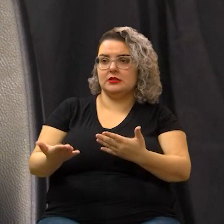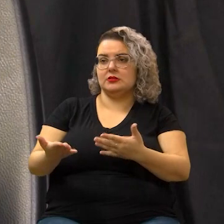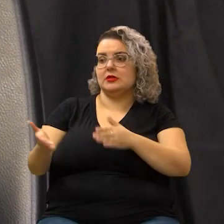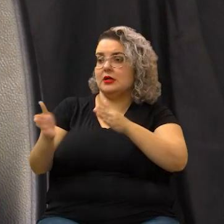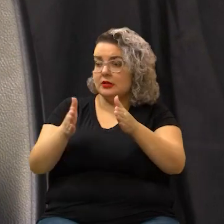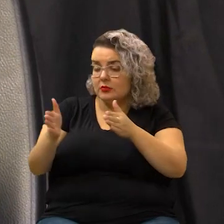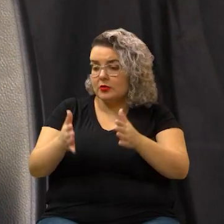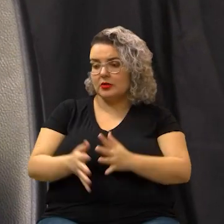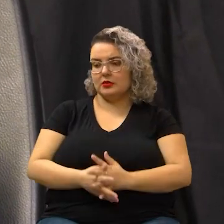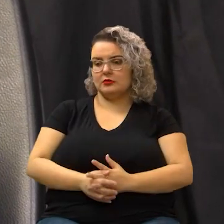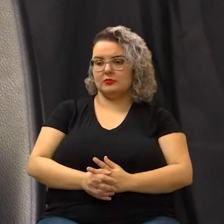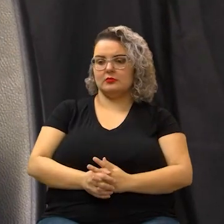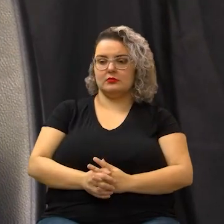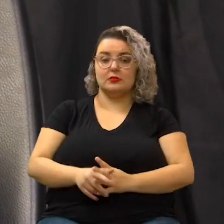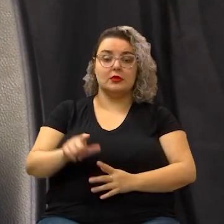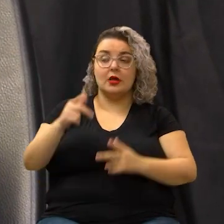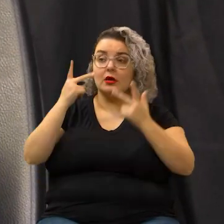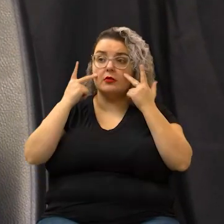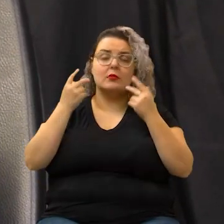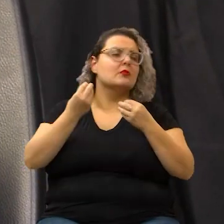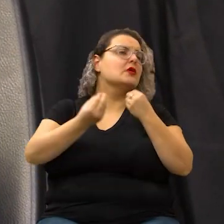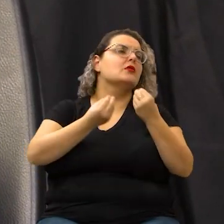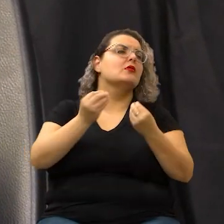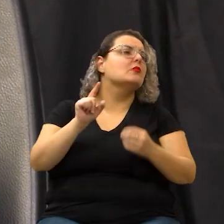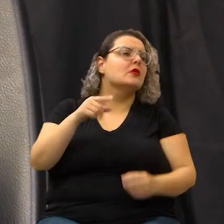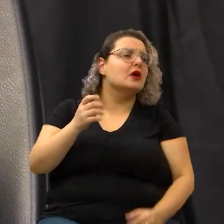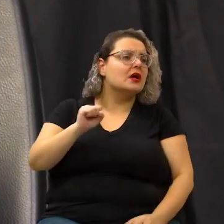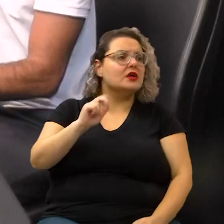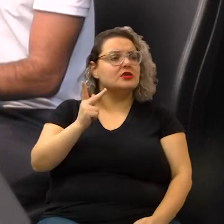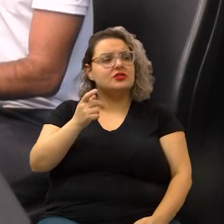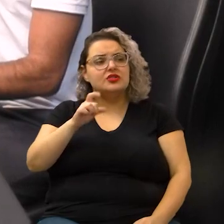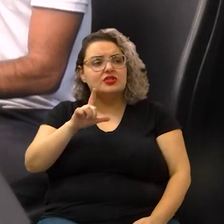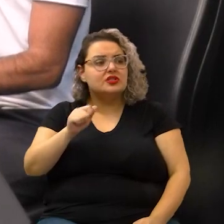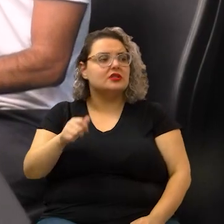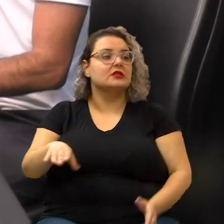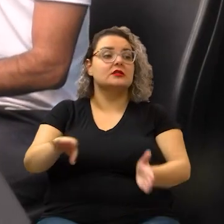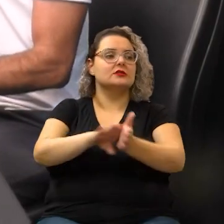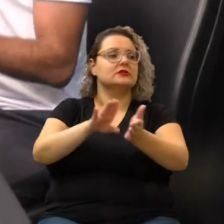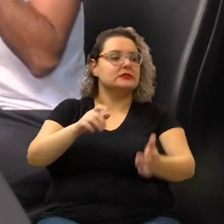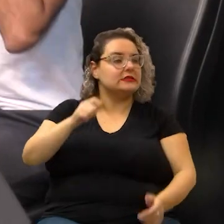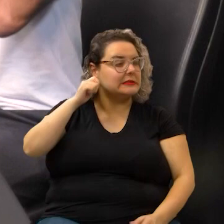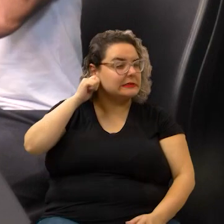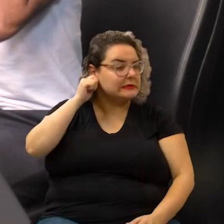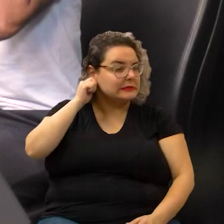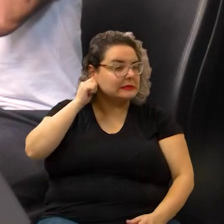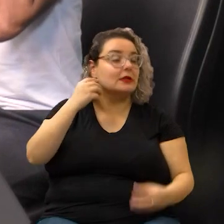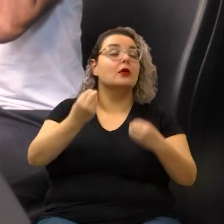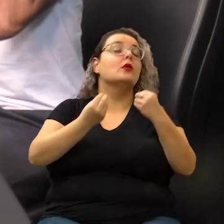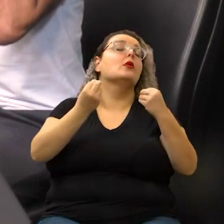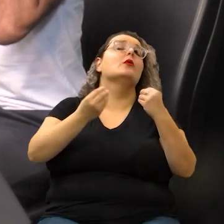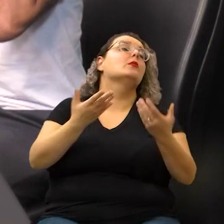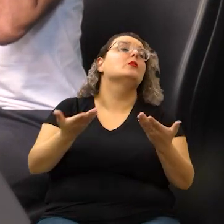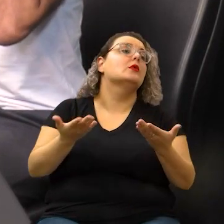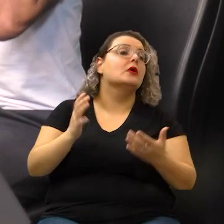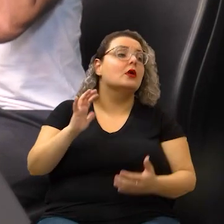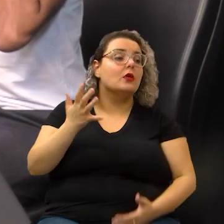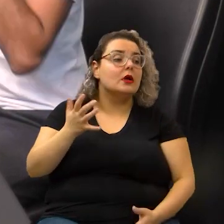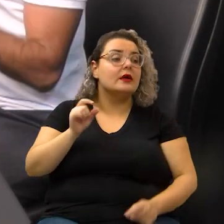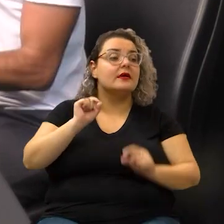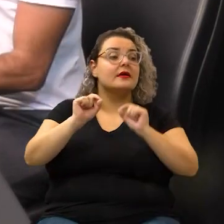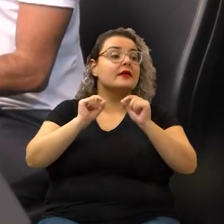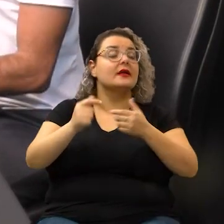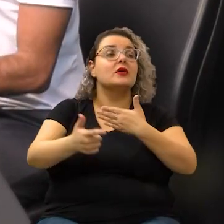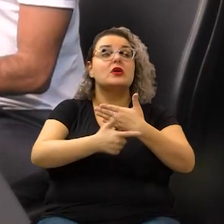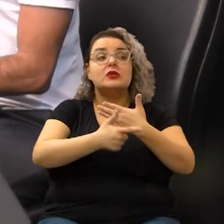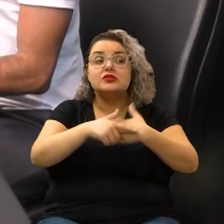de ajuda naquele período. E é comum hoje... Mas como que foi isso? A Sheila que chegou e deu um apertão?